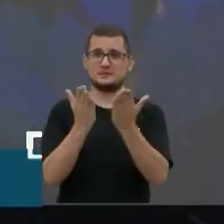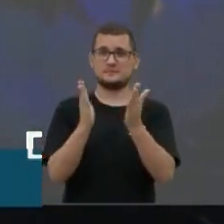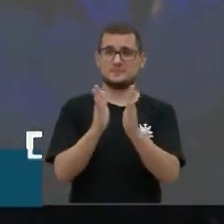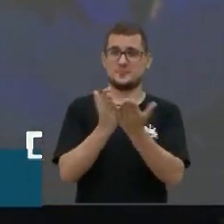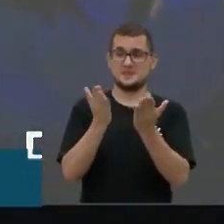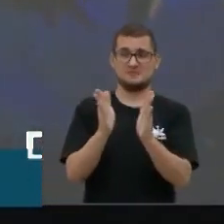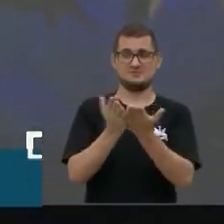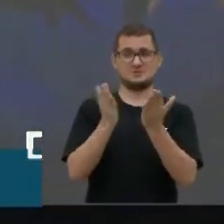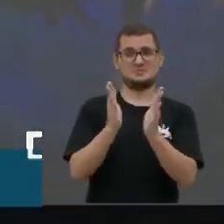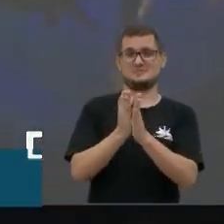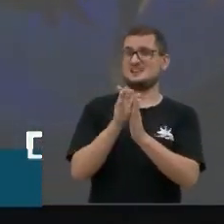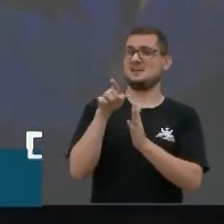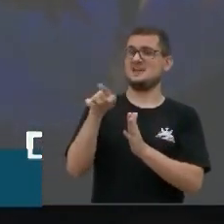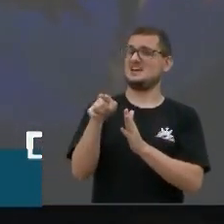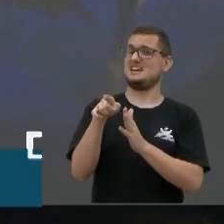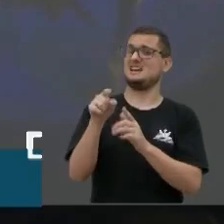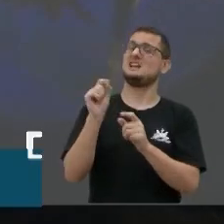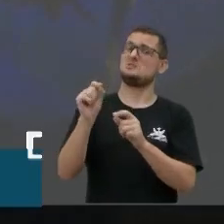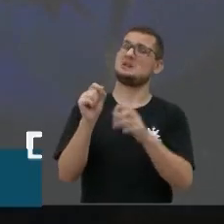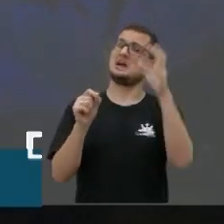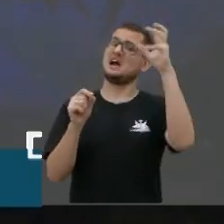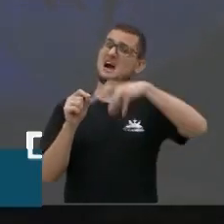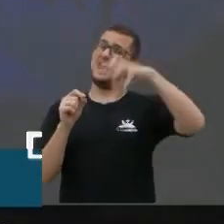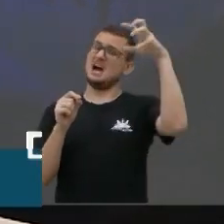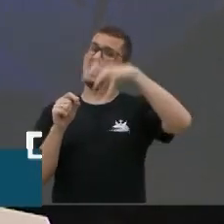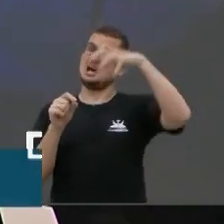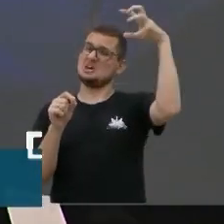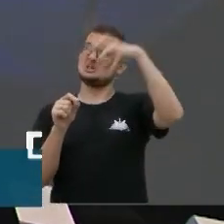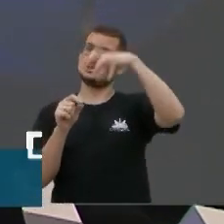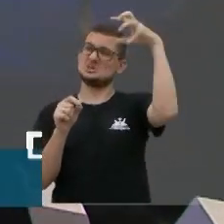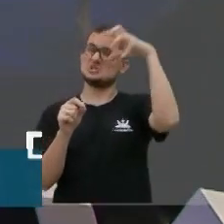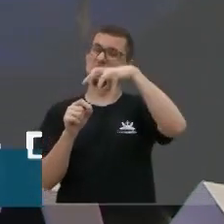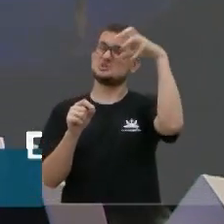para ele a chuva fria